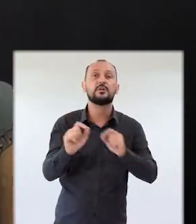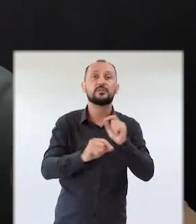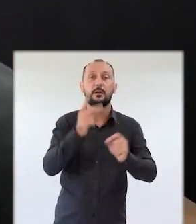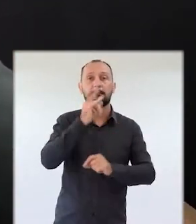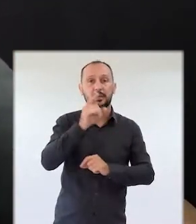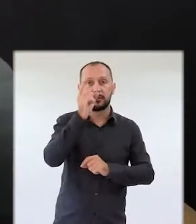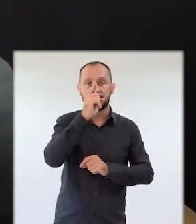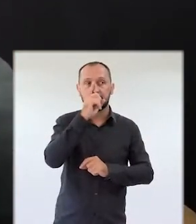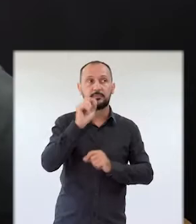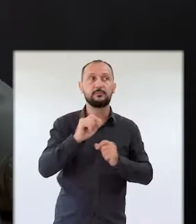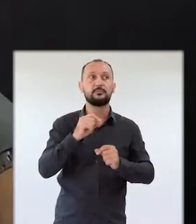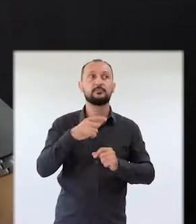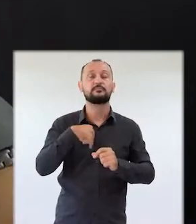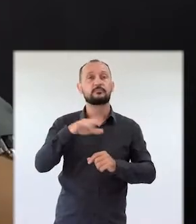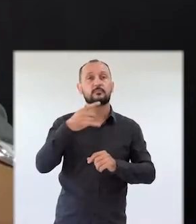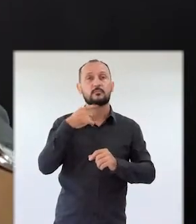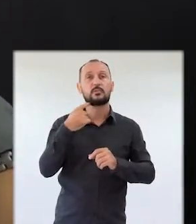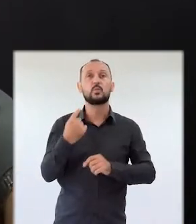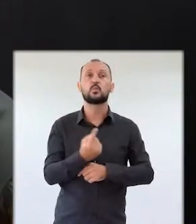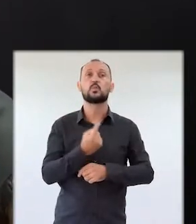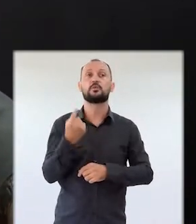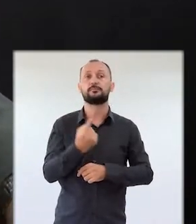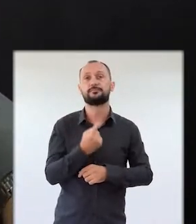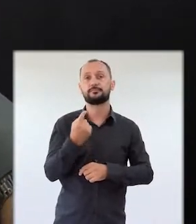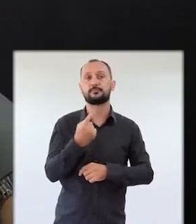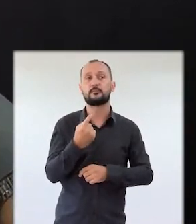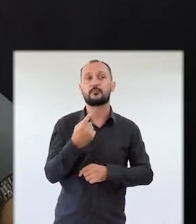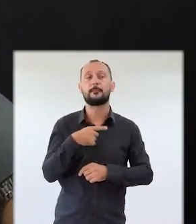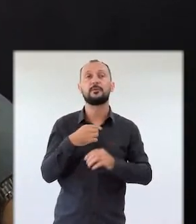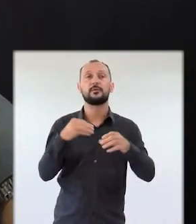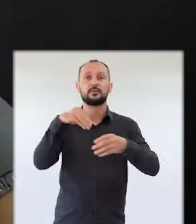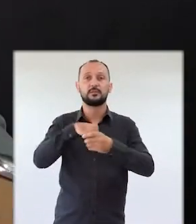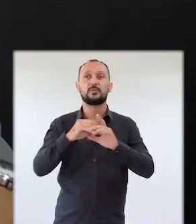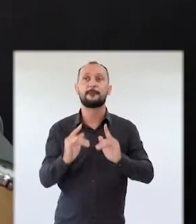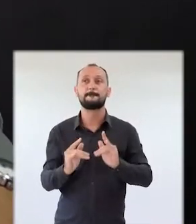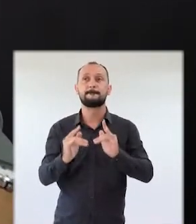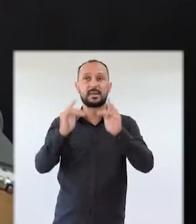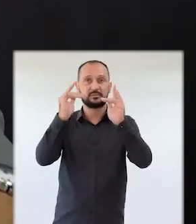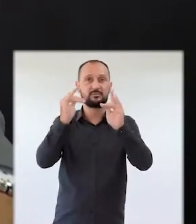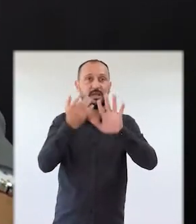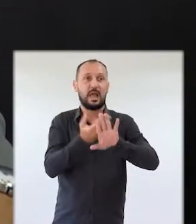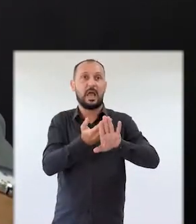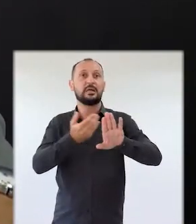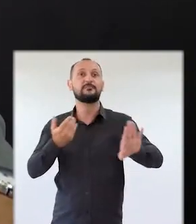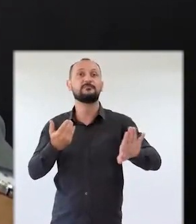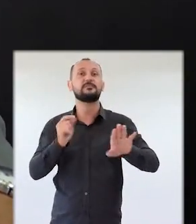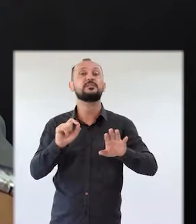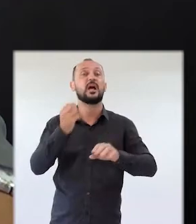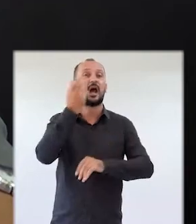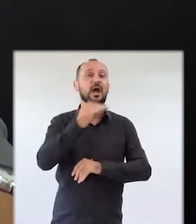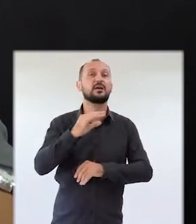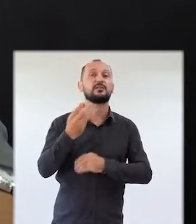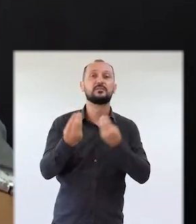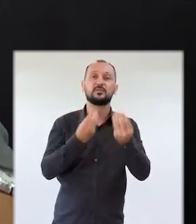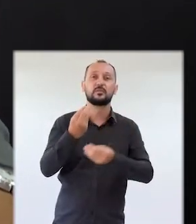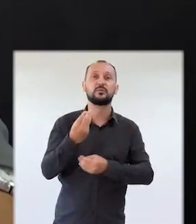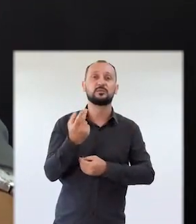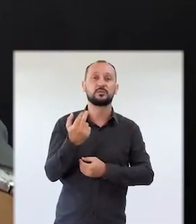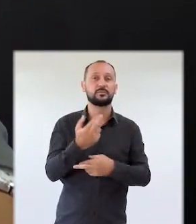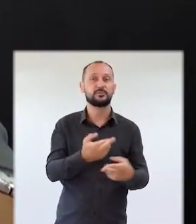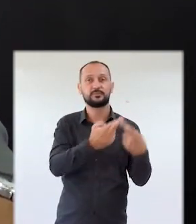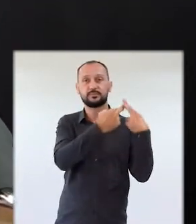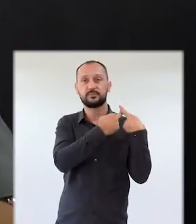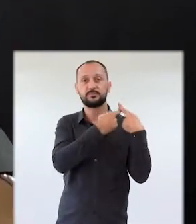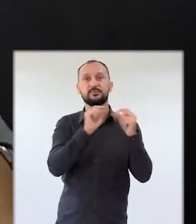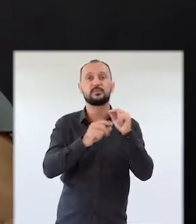isolados, mais em apartamentos, mais apartados, e as crianças quase que ficam como responsabilidade do pai e da mãe. Por isso eles